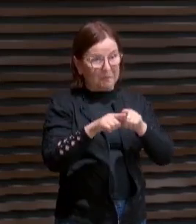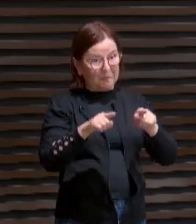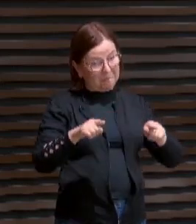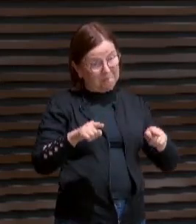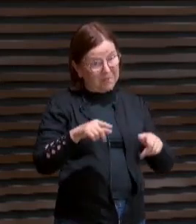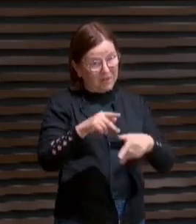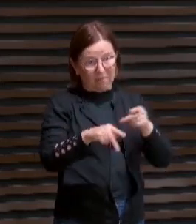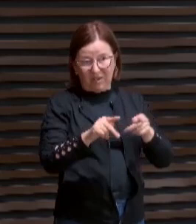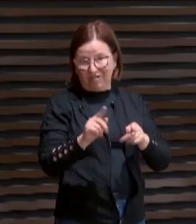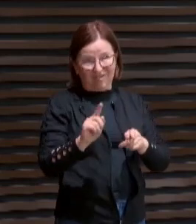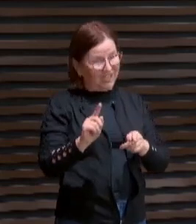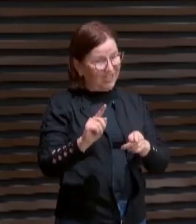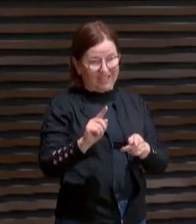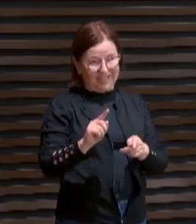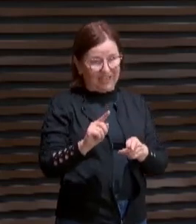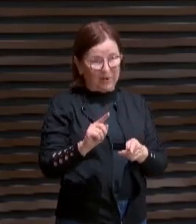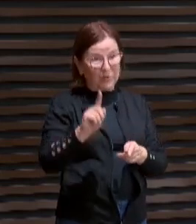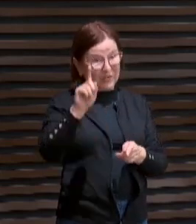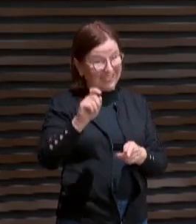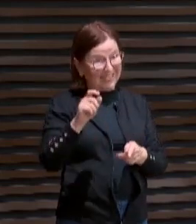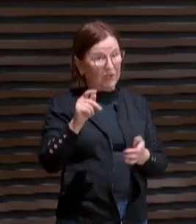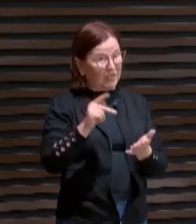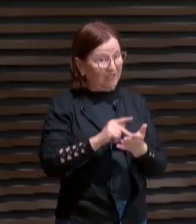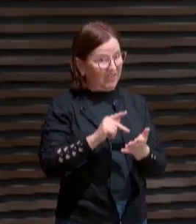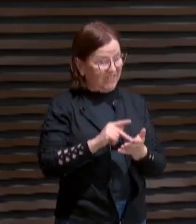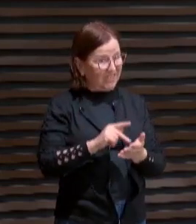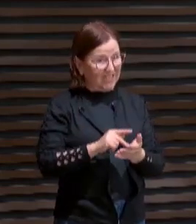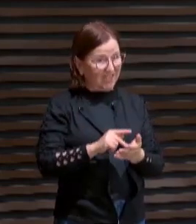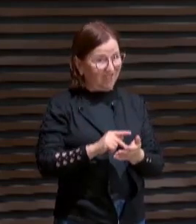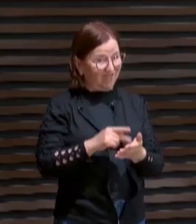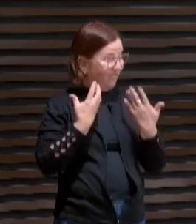ter certeza. Agora, tenha certeza também que toda vez que você